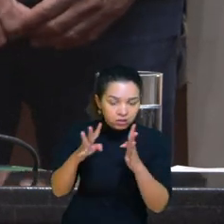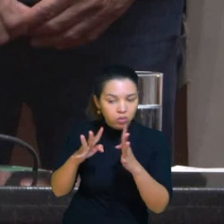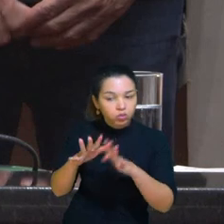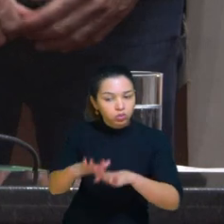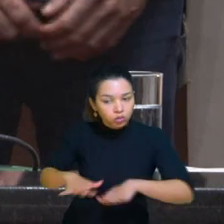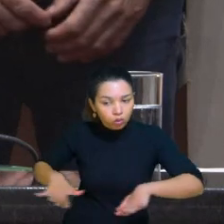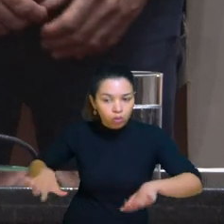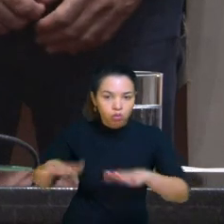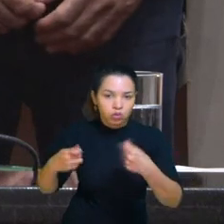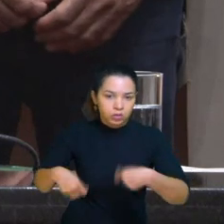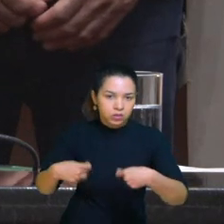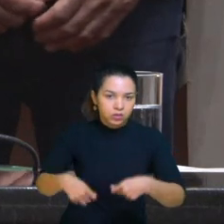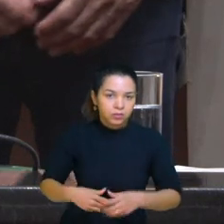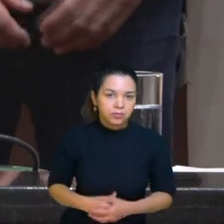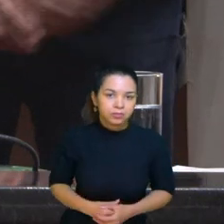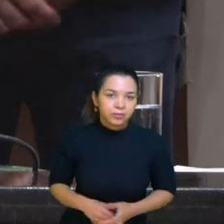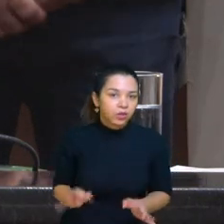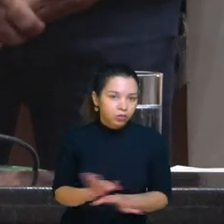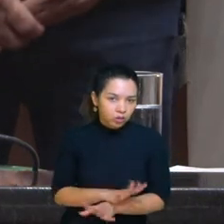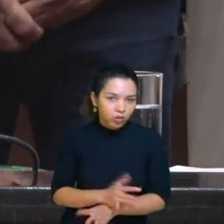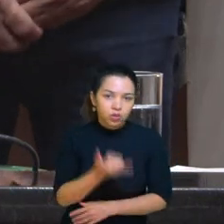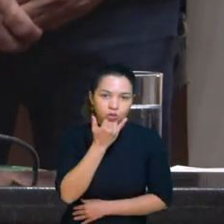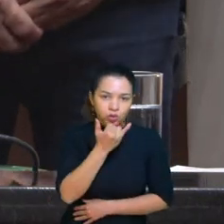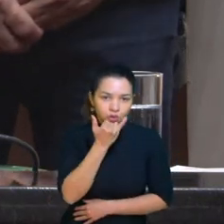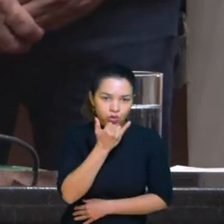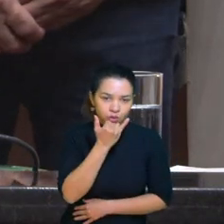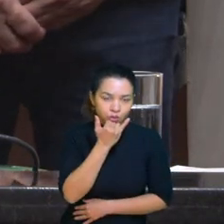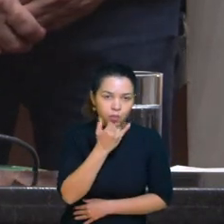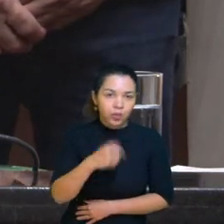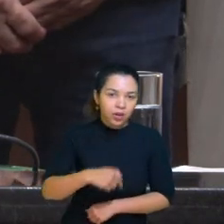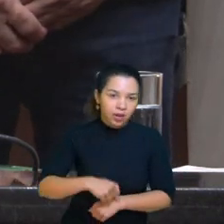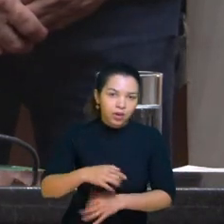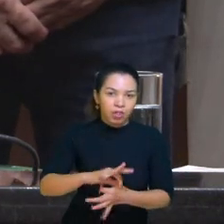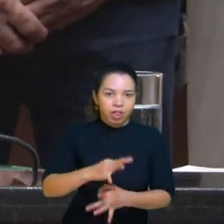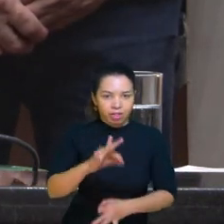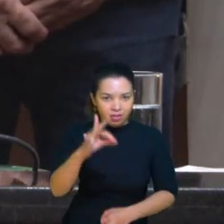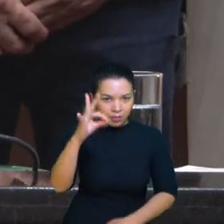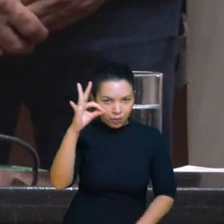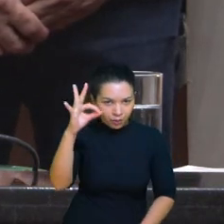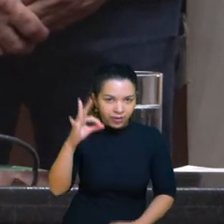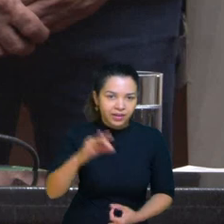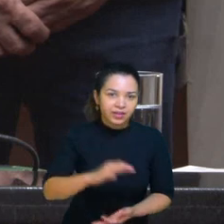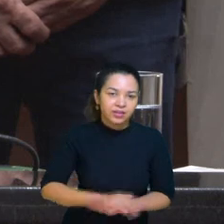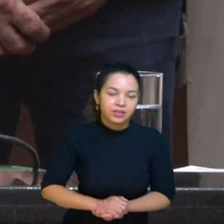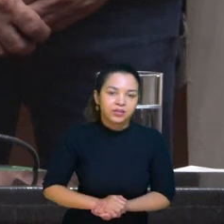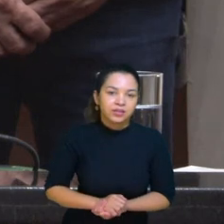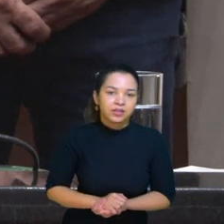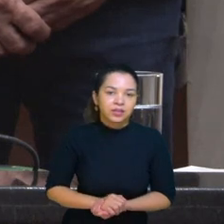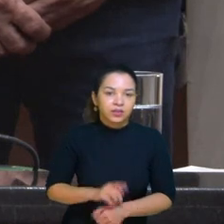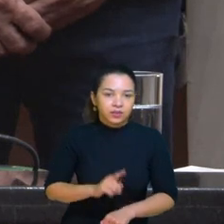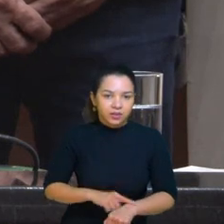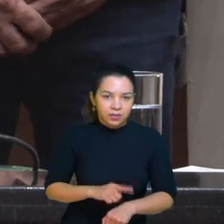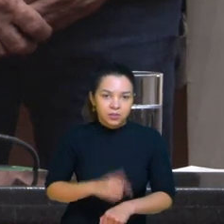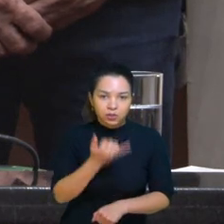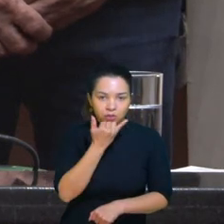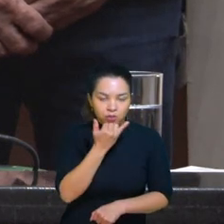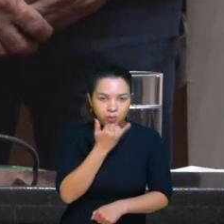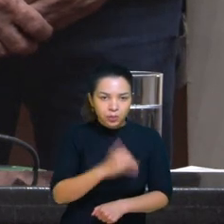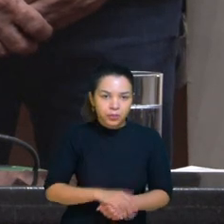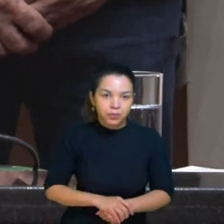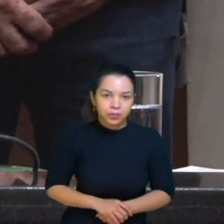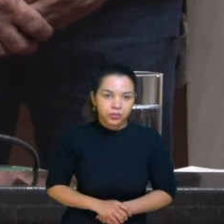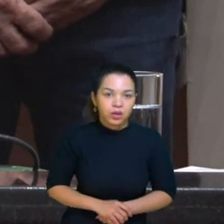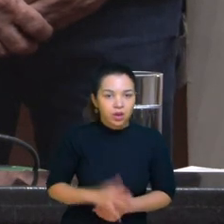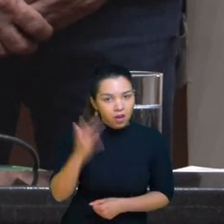fatores é isso gente desculpa a a minha demora essi o tempo eh peço desculpas mas eu achava